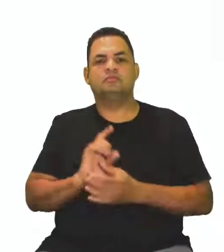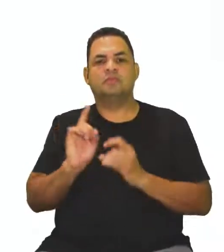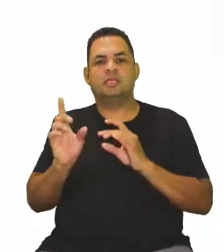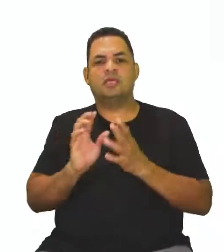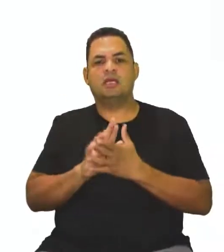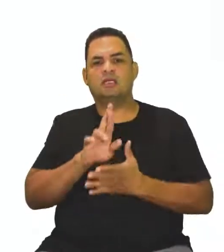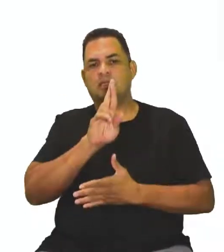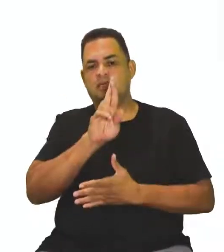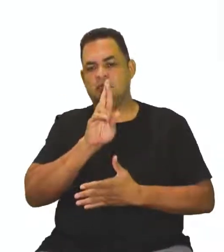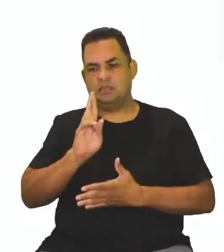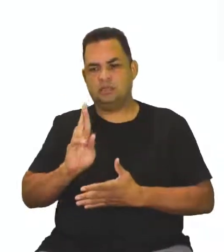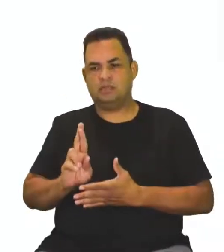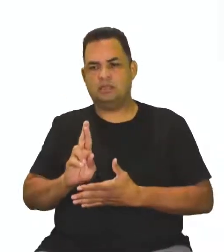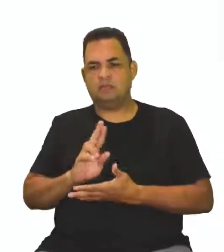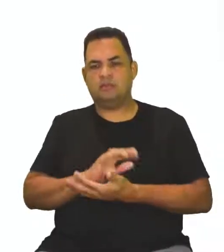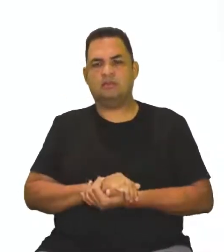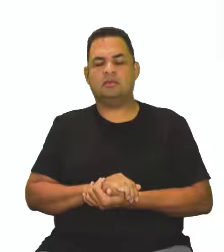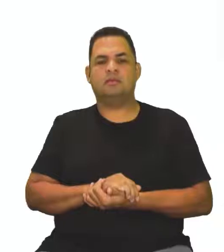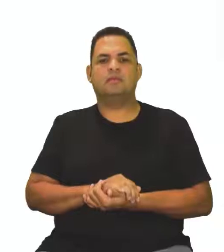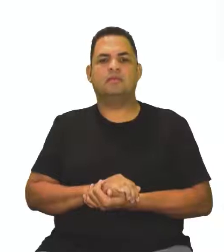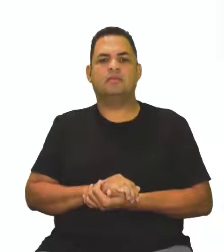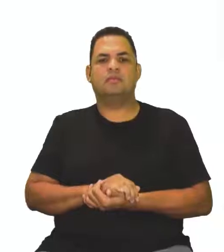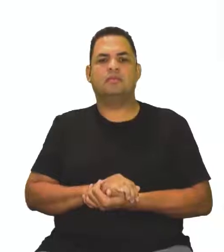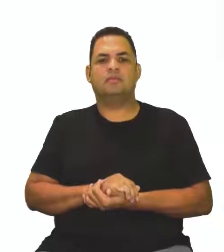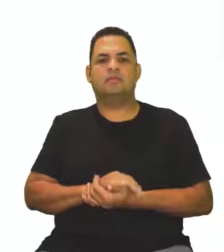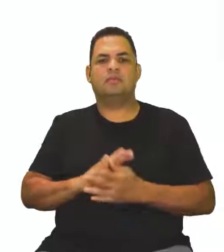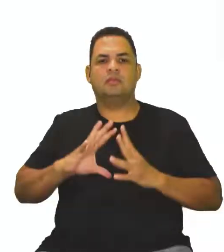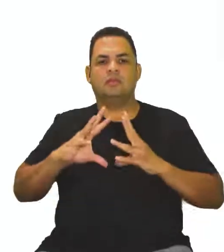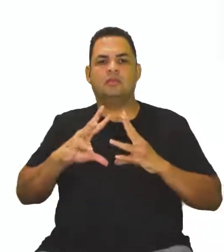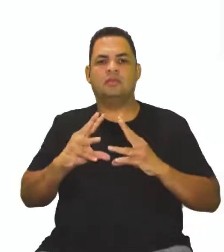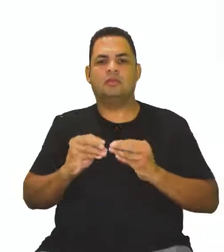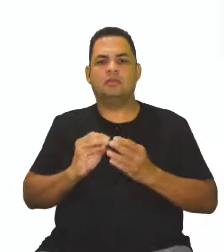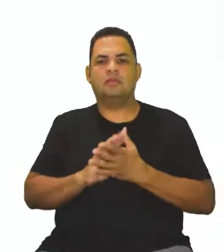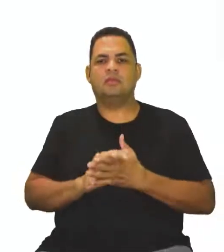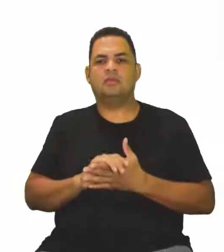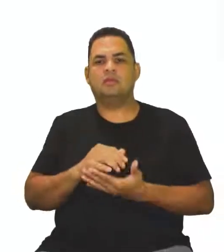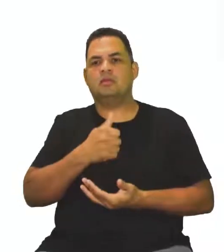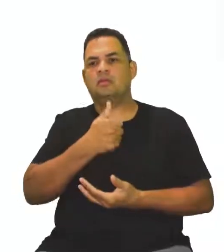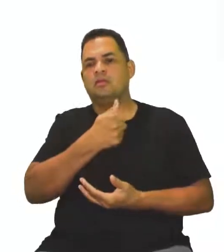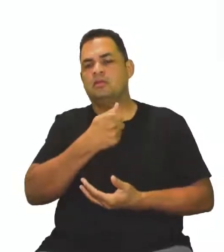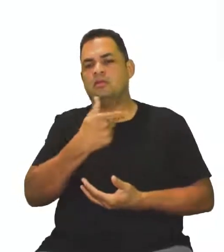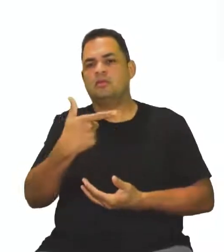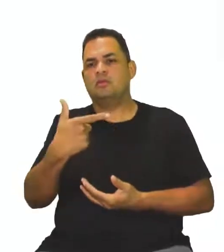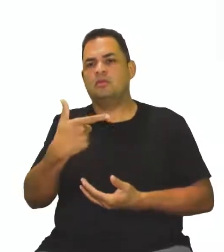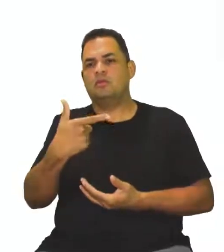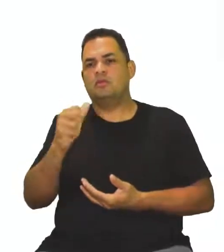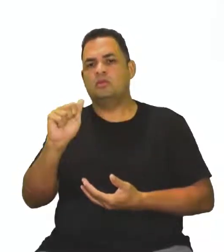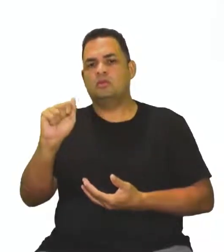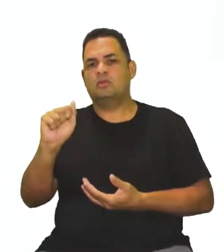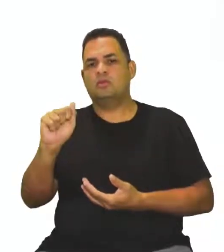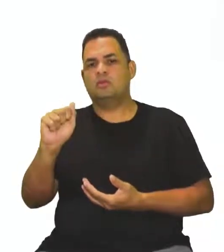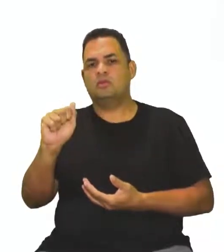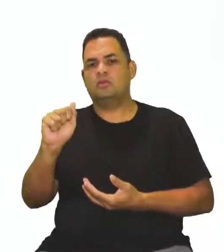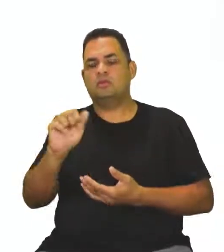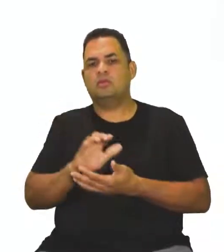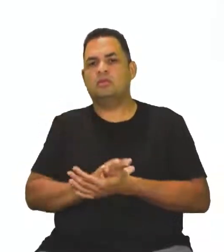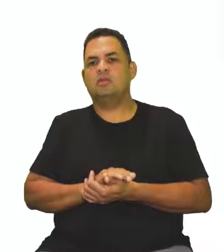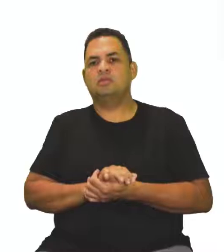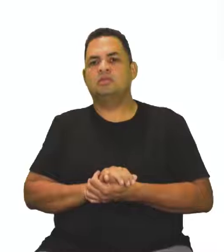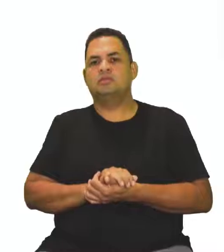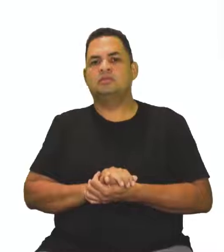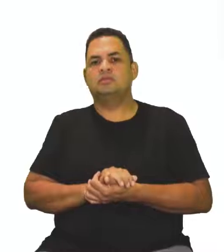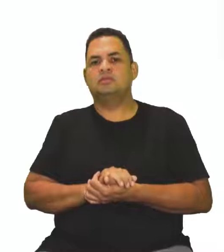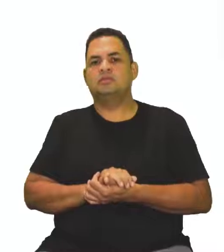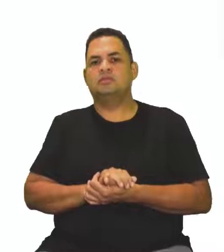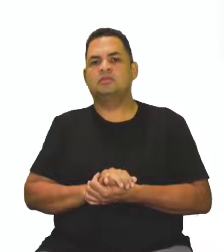cada resistor. Então, se a corrente total do circuito é 12 amperes, na associação em série, essa